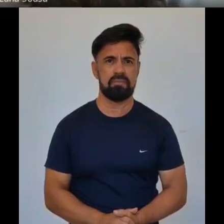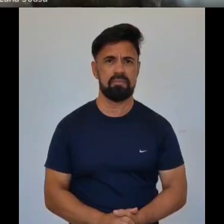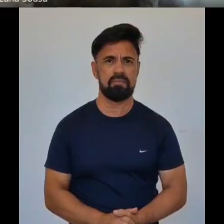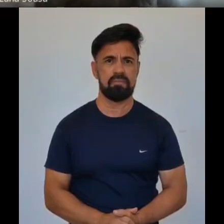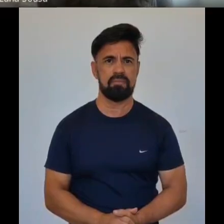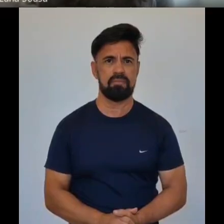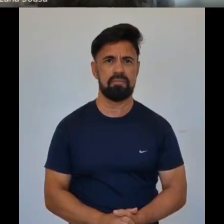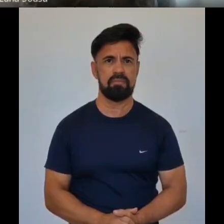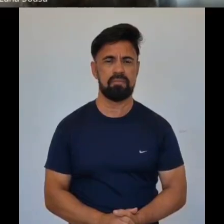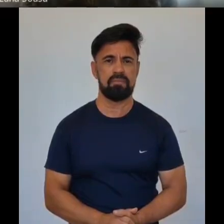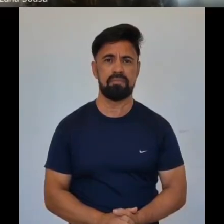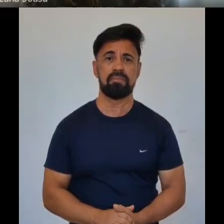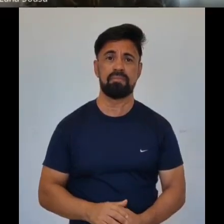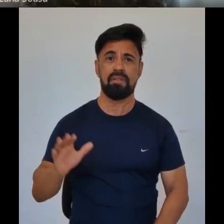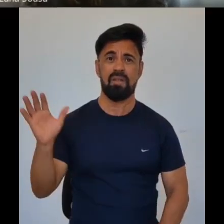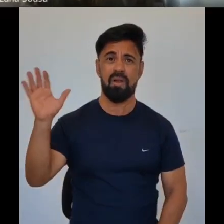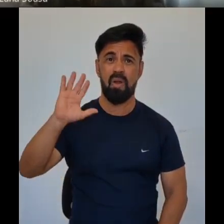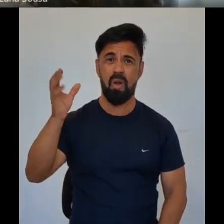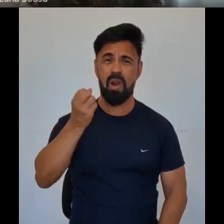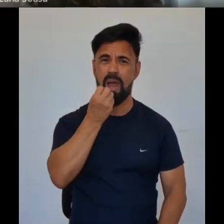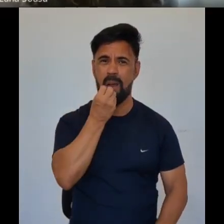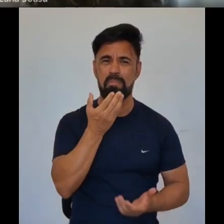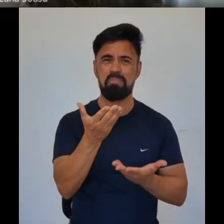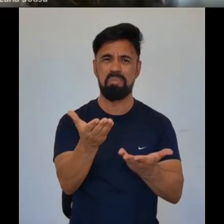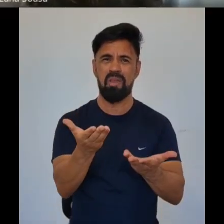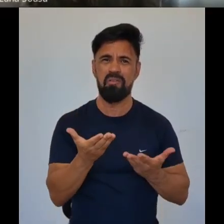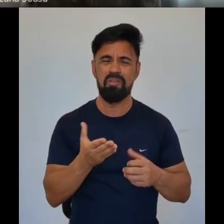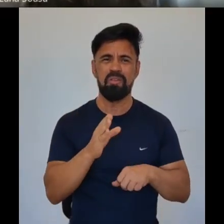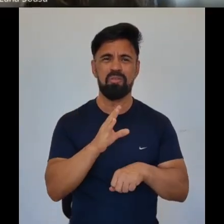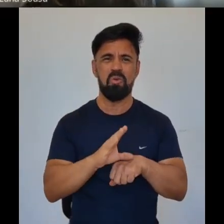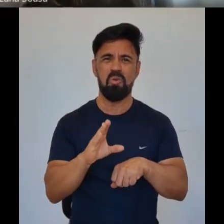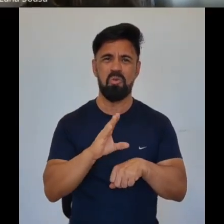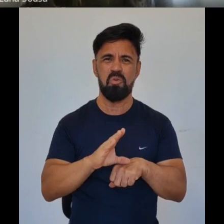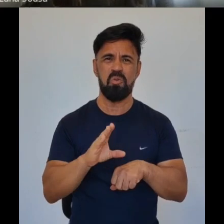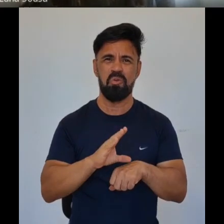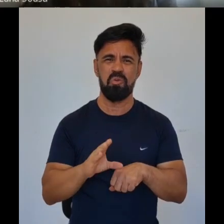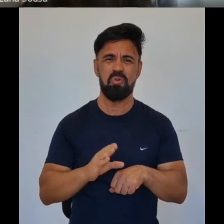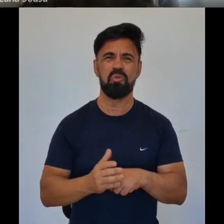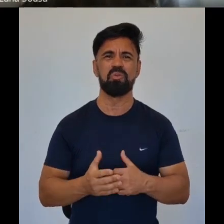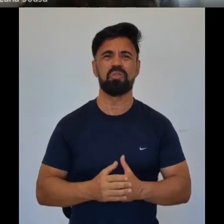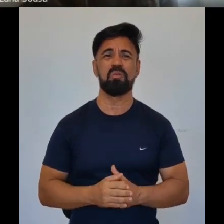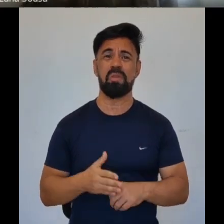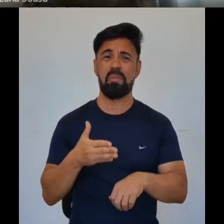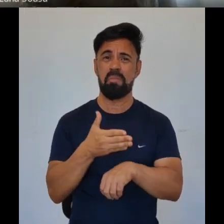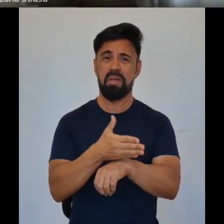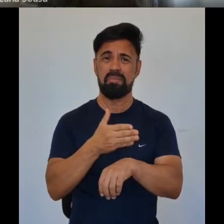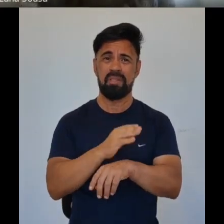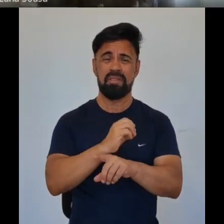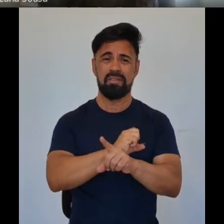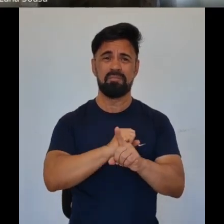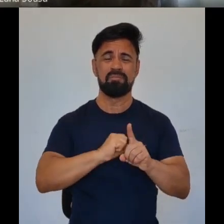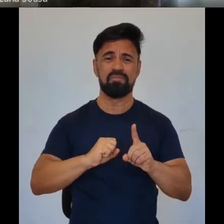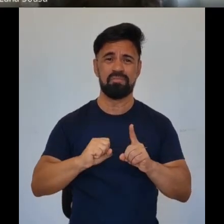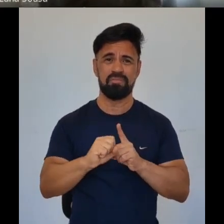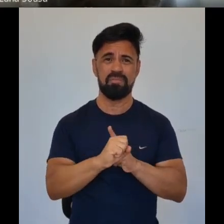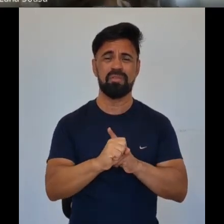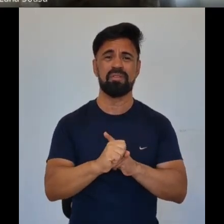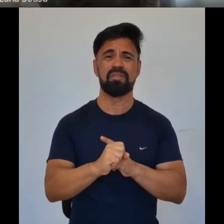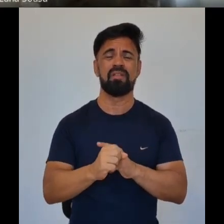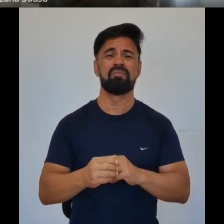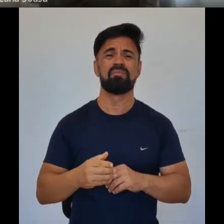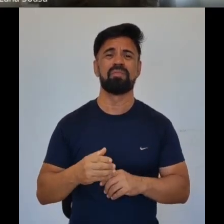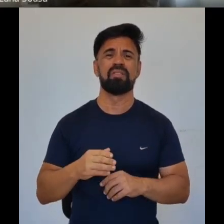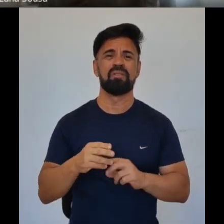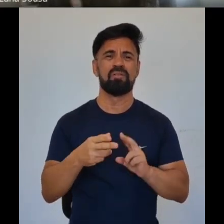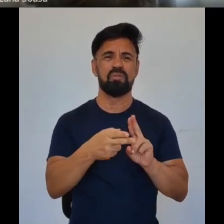Olá, bem-vindos a mais uma aula do curso Autoinstrucional de Participação Social no SUS. Meu nome é Luna, atuo no SUS há